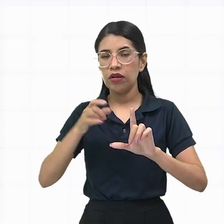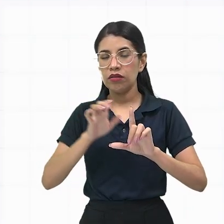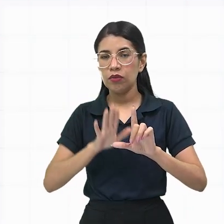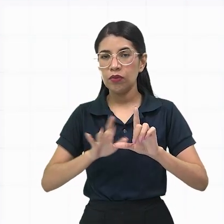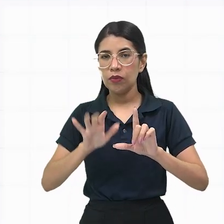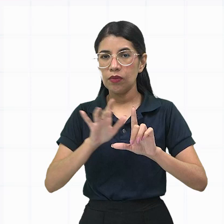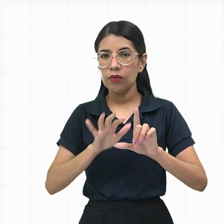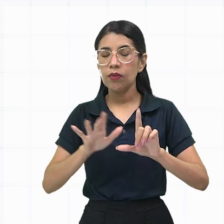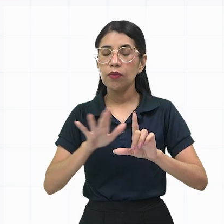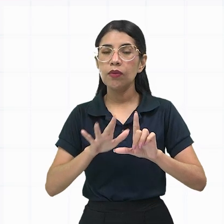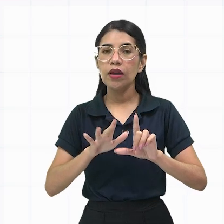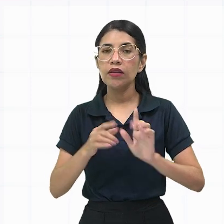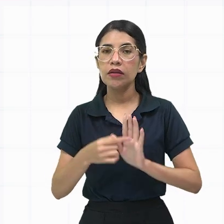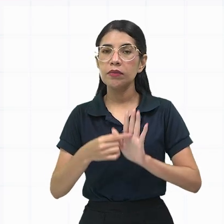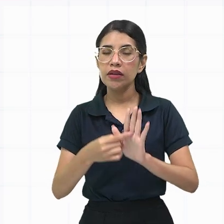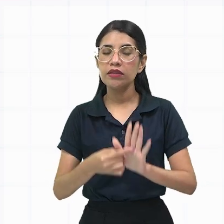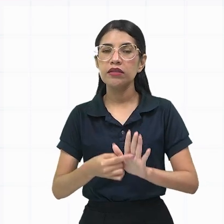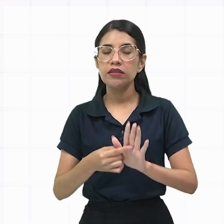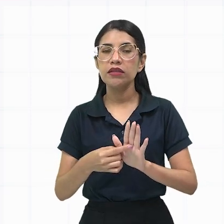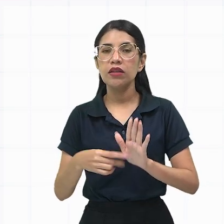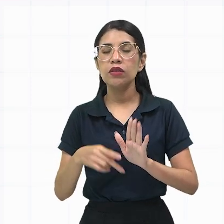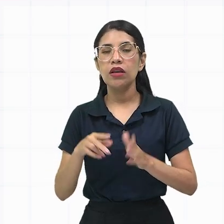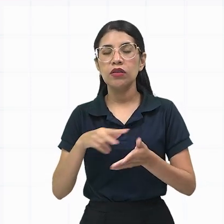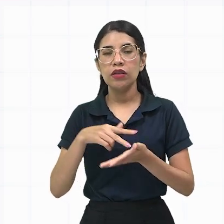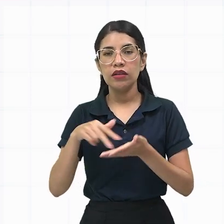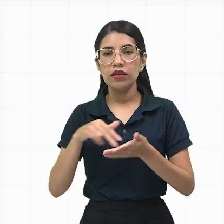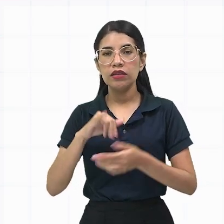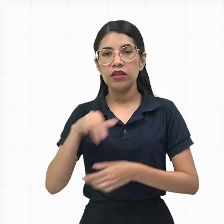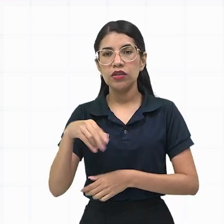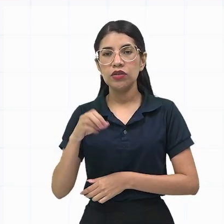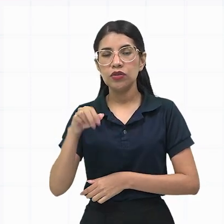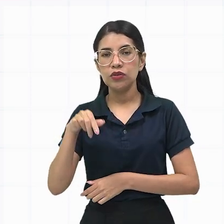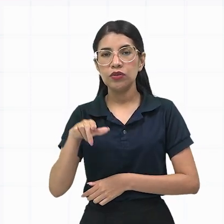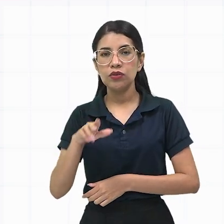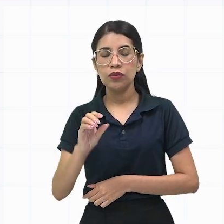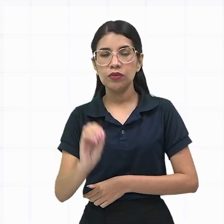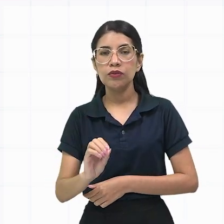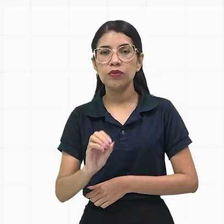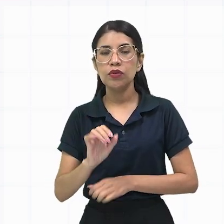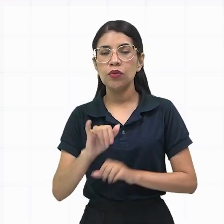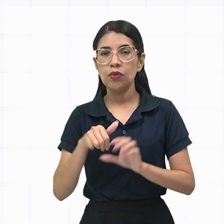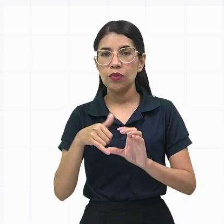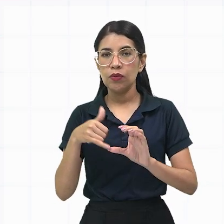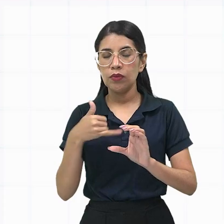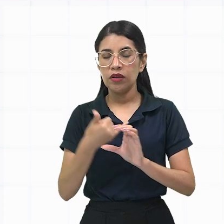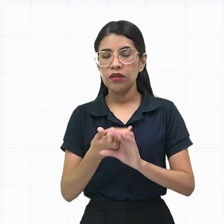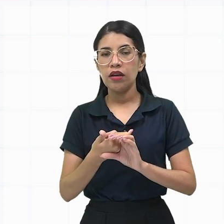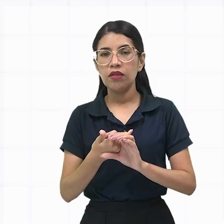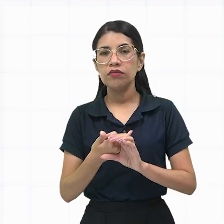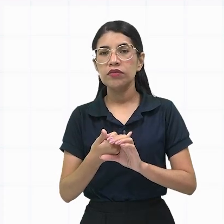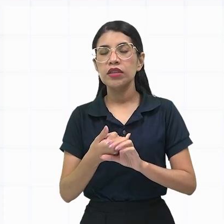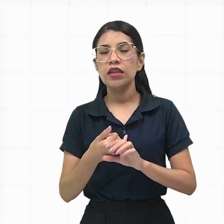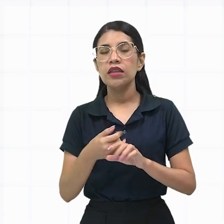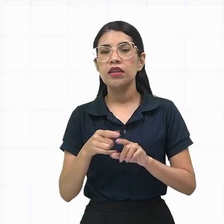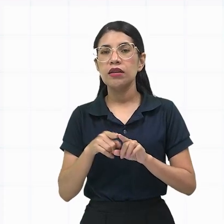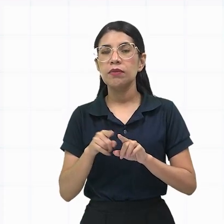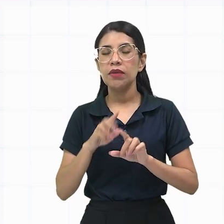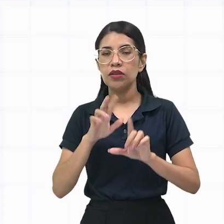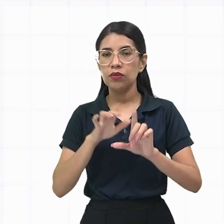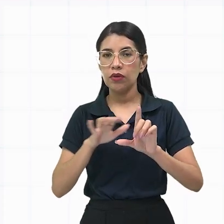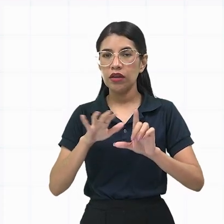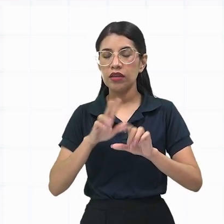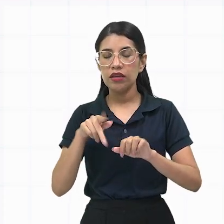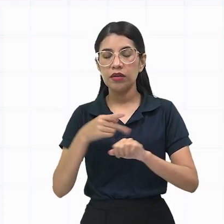tem aí uma apresentação de jongo, um canal, né? Façam a leitura do QR Code,